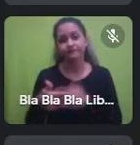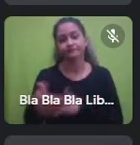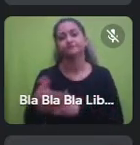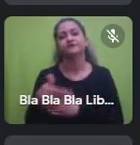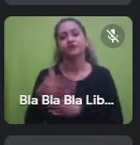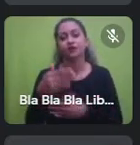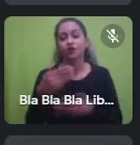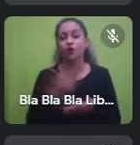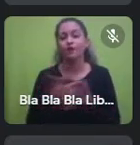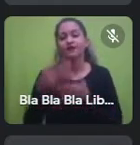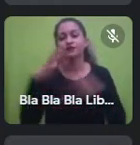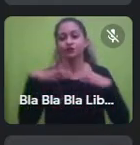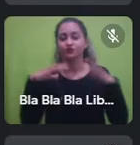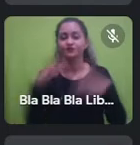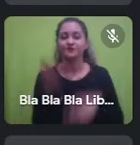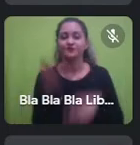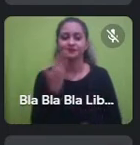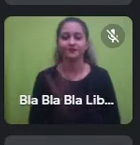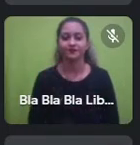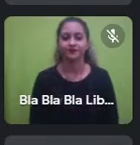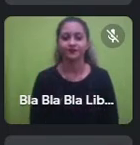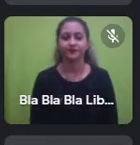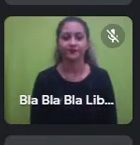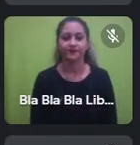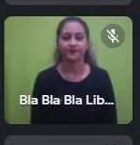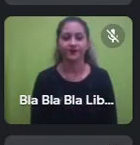chuvas. Próximo.